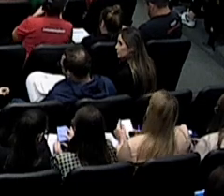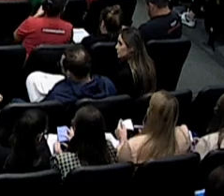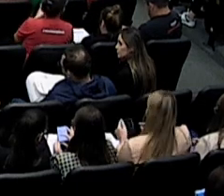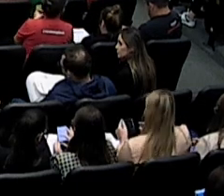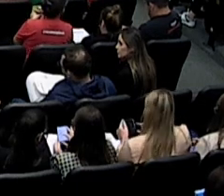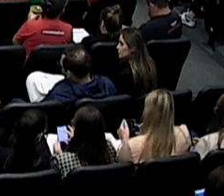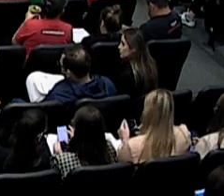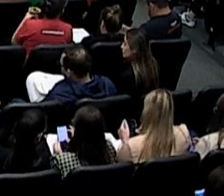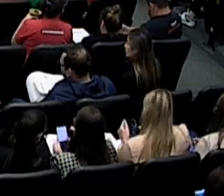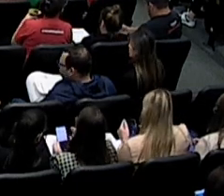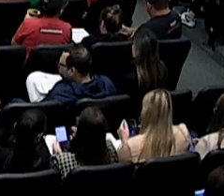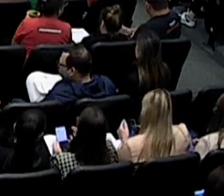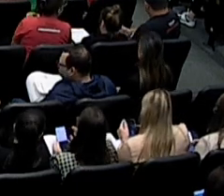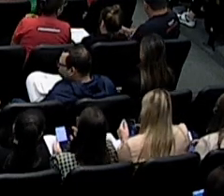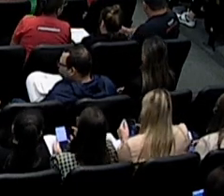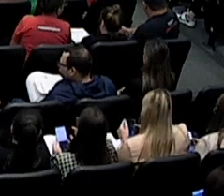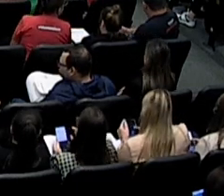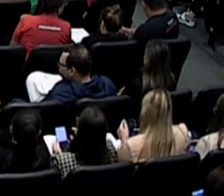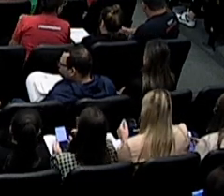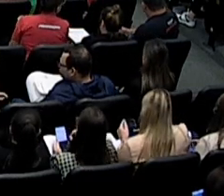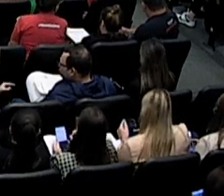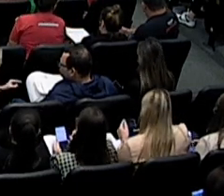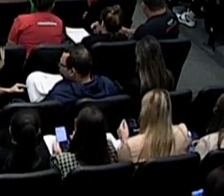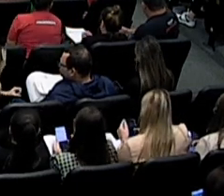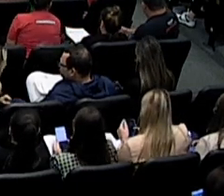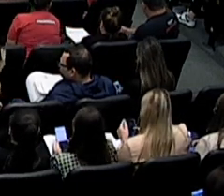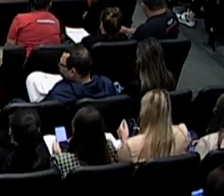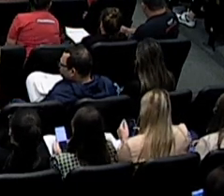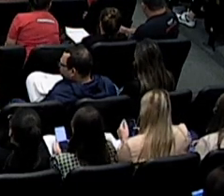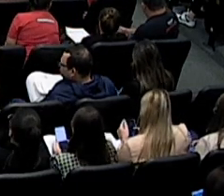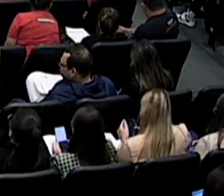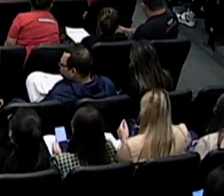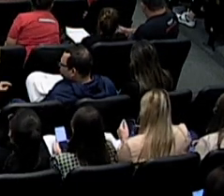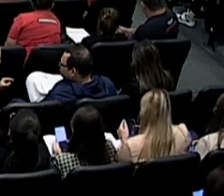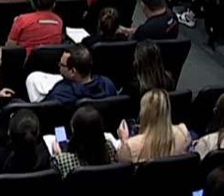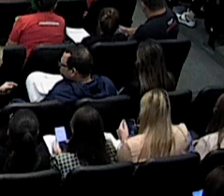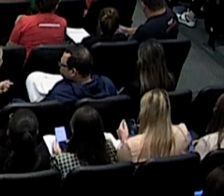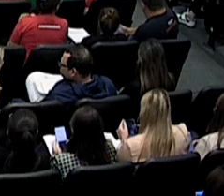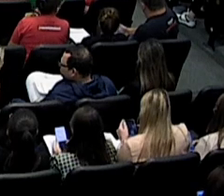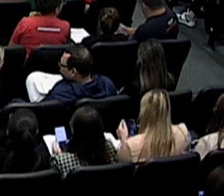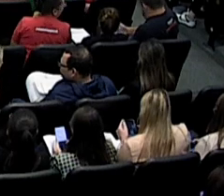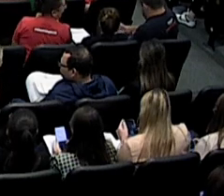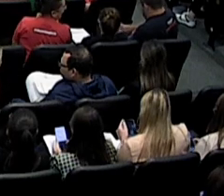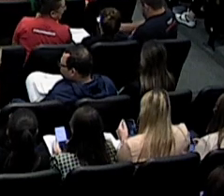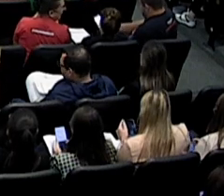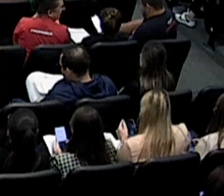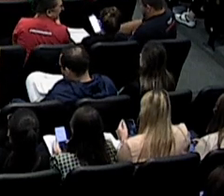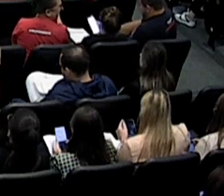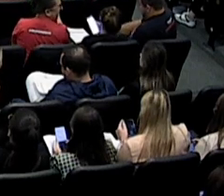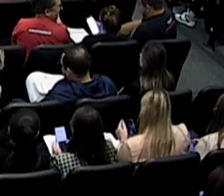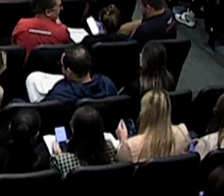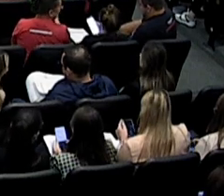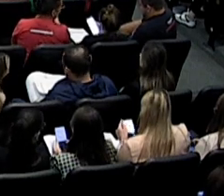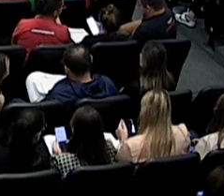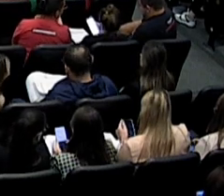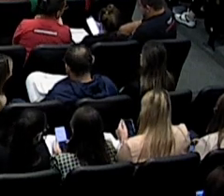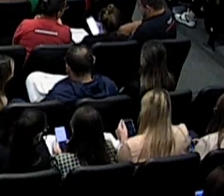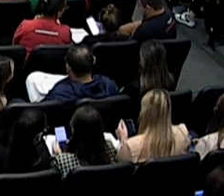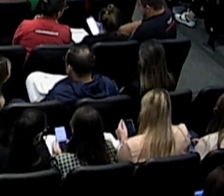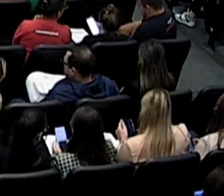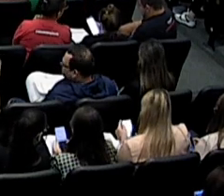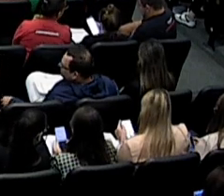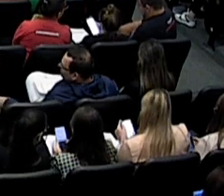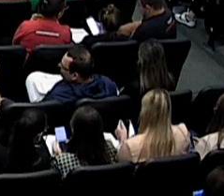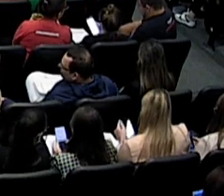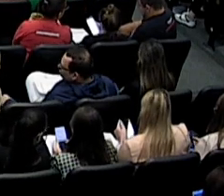Dando início às atividades de hoje, teremos a apresentação artística cultural do Grupo Vocal